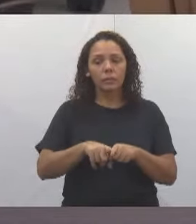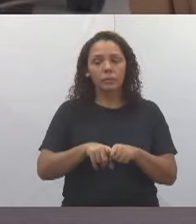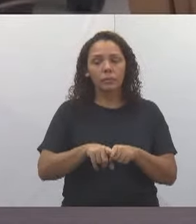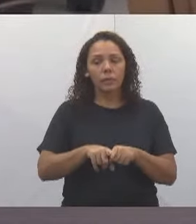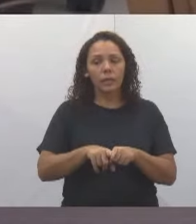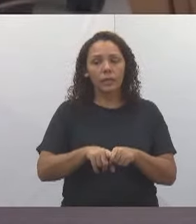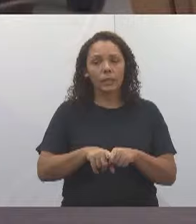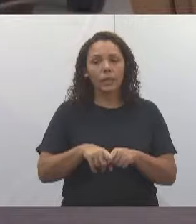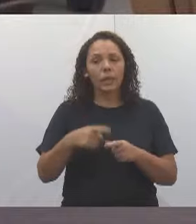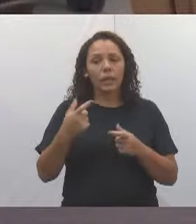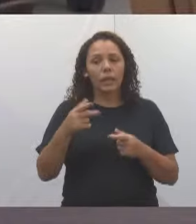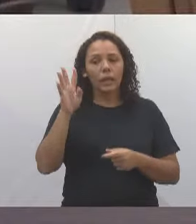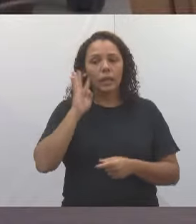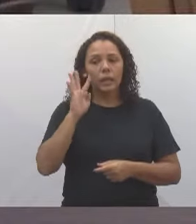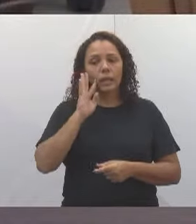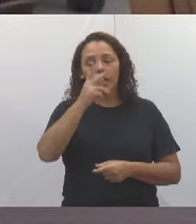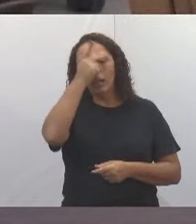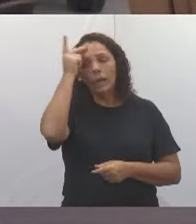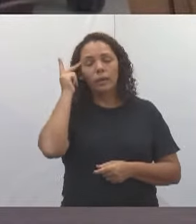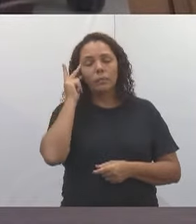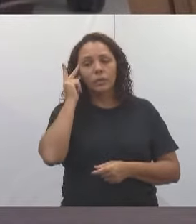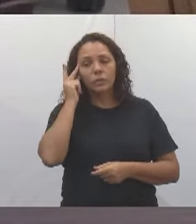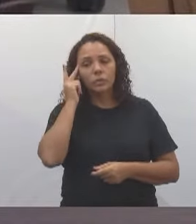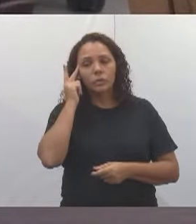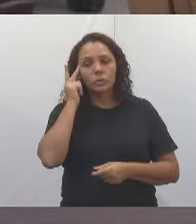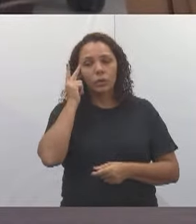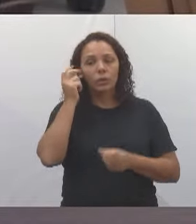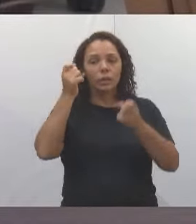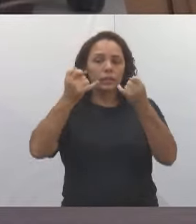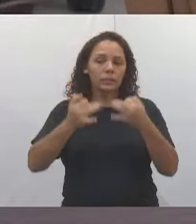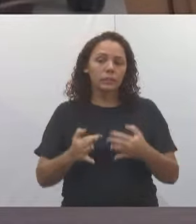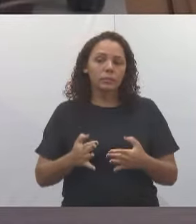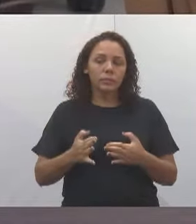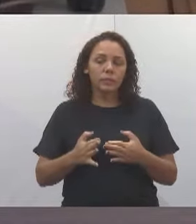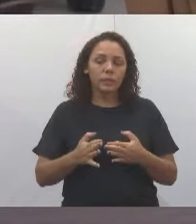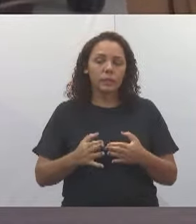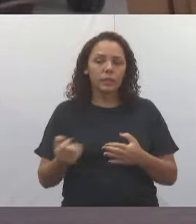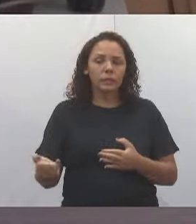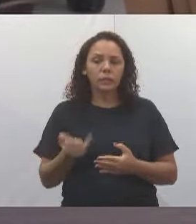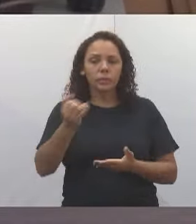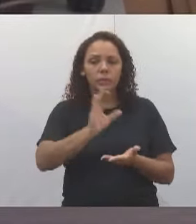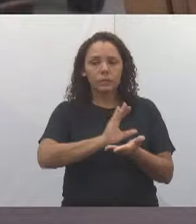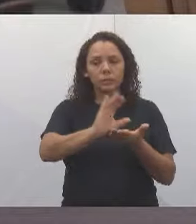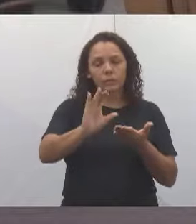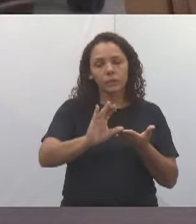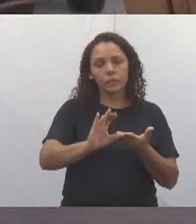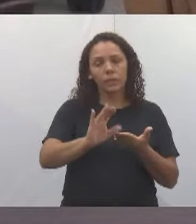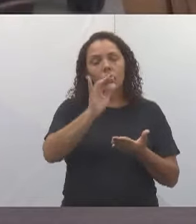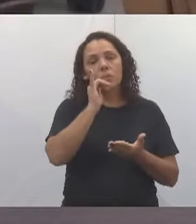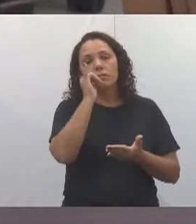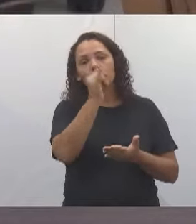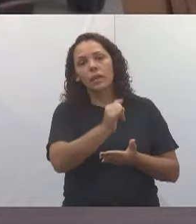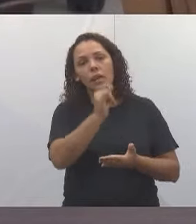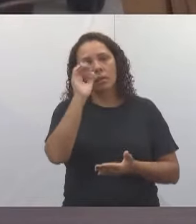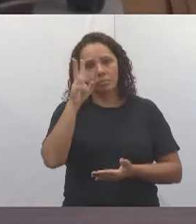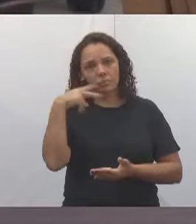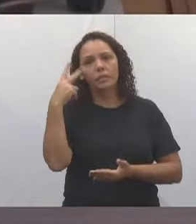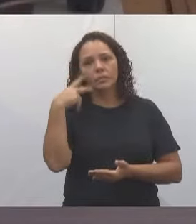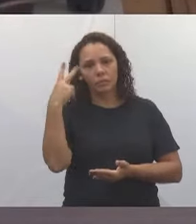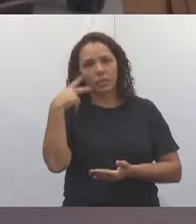falar sobre isso, representando a secretaria, e falar sobre a importância da emenda de gabinete em gabinete. Olha, nós